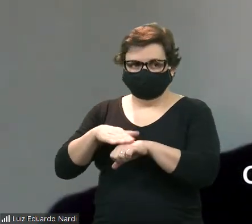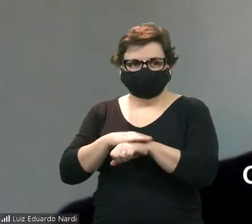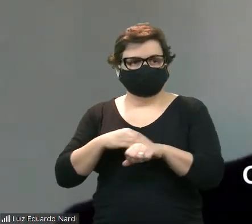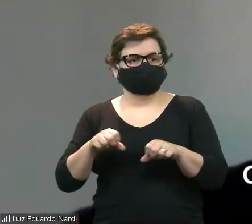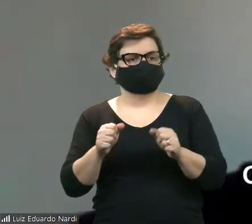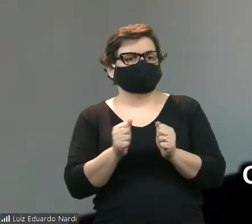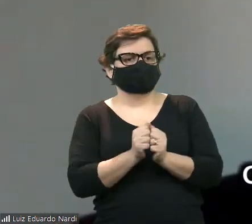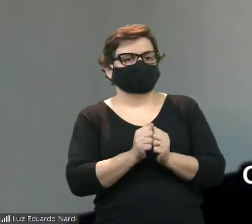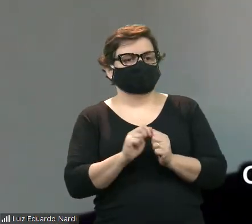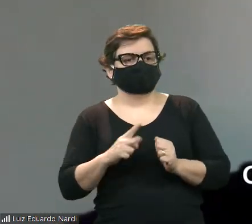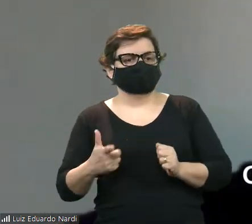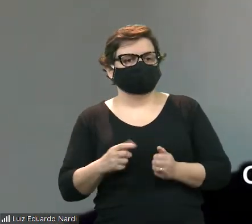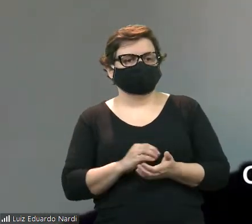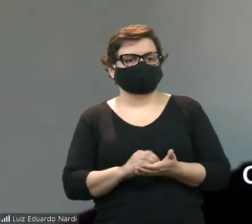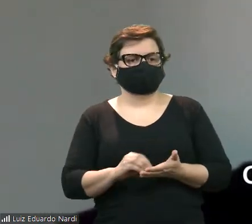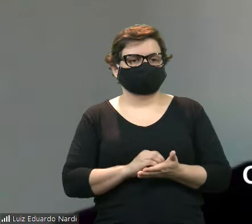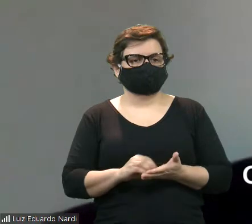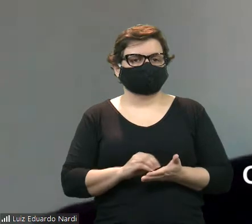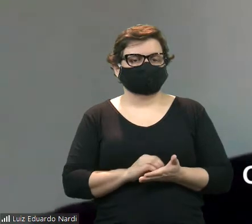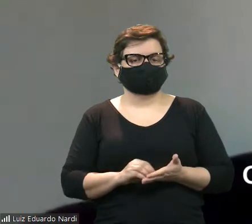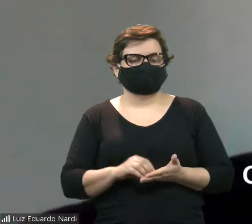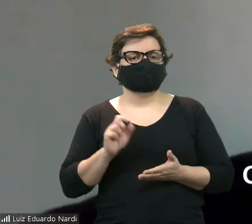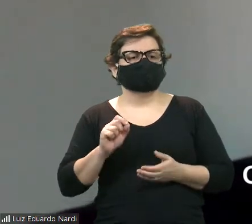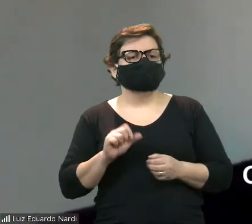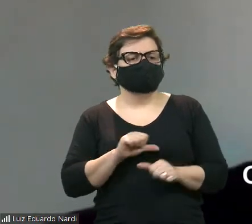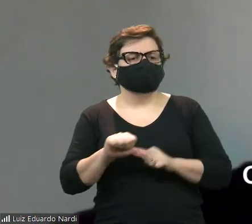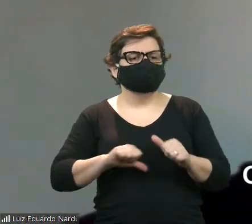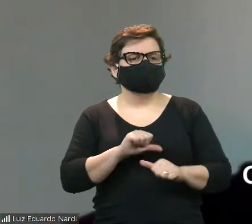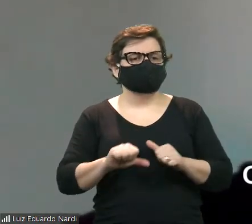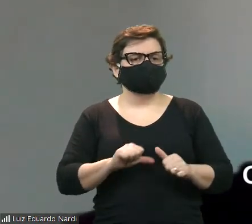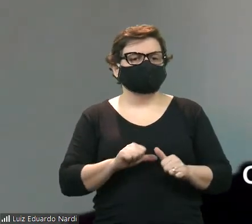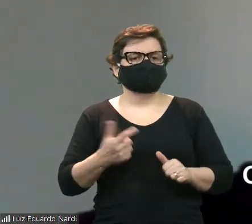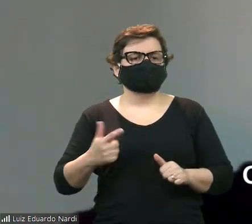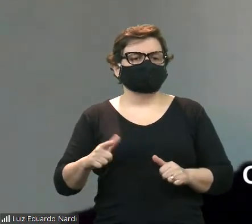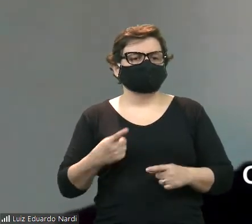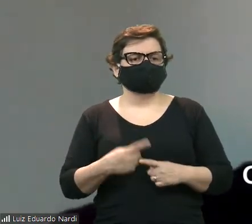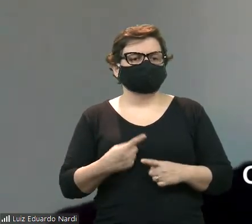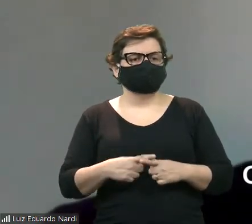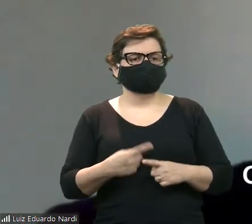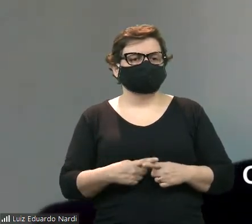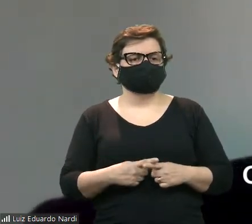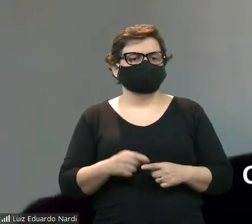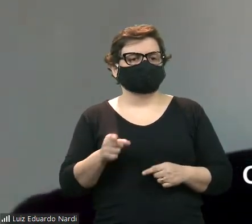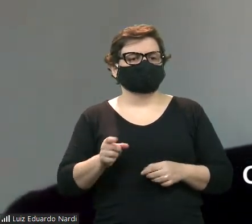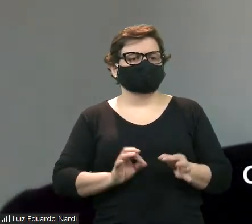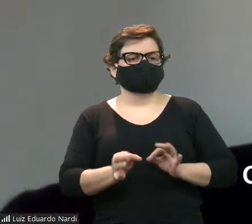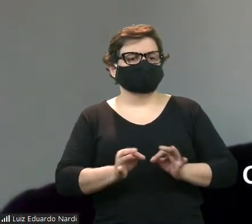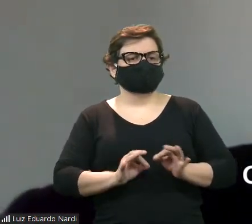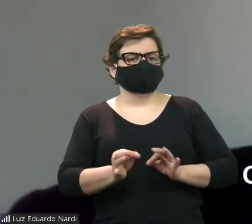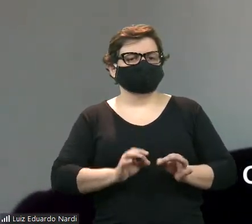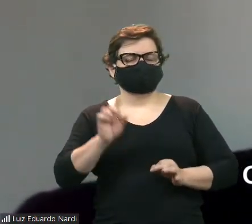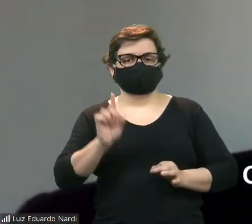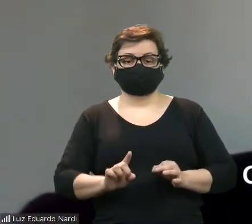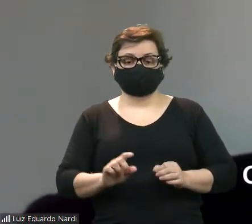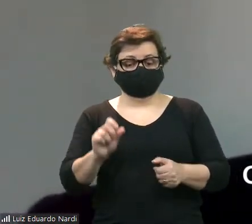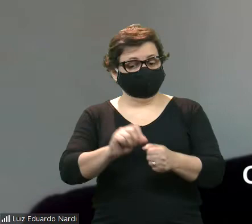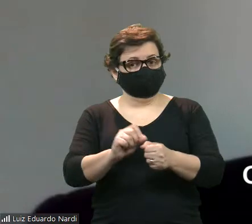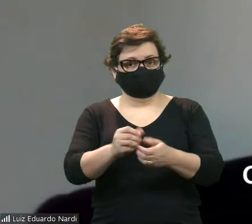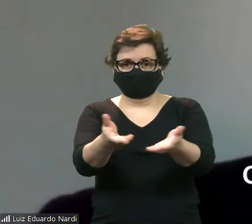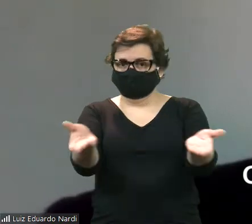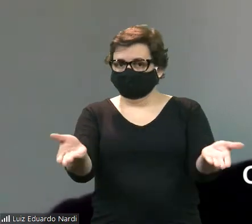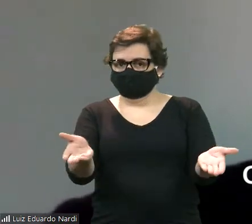que mudou? Não existe razão para que esse projeto seja implantado dessa